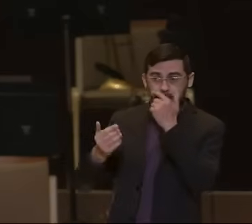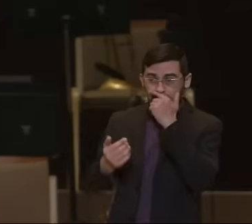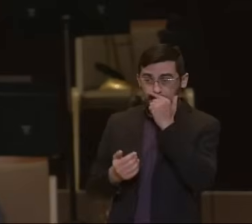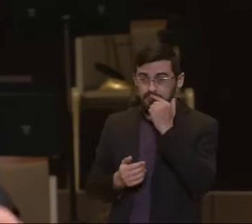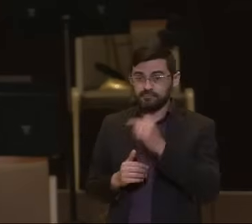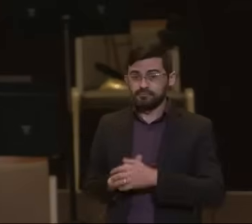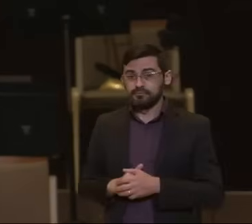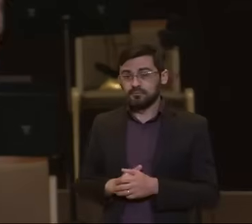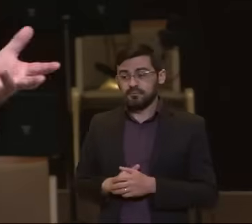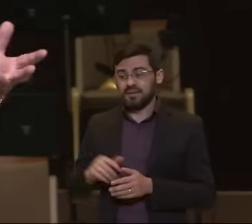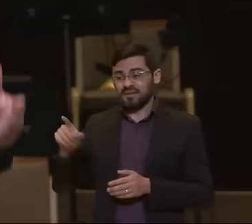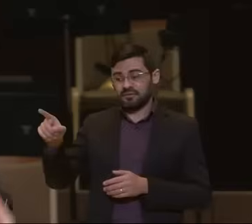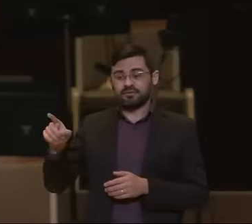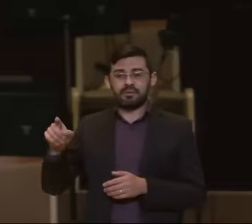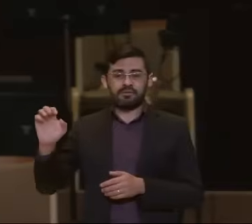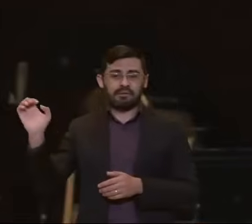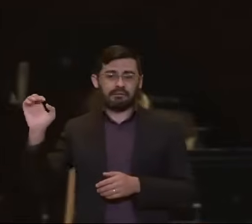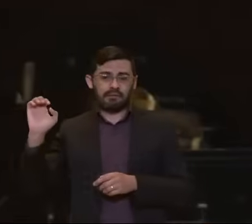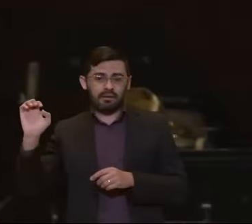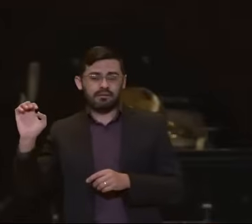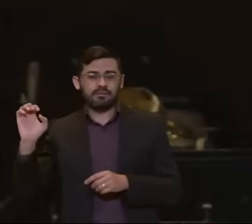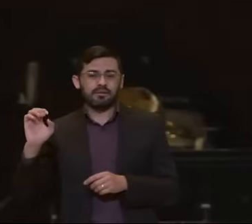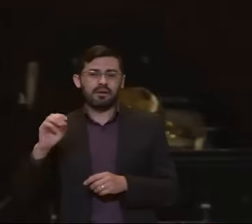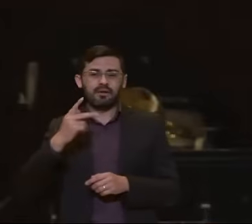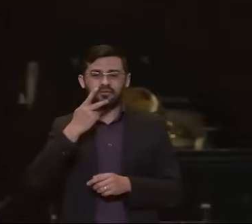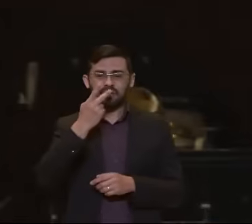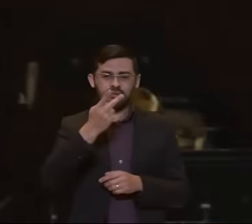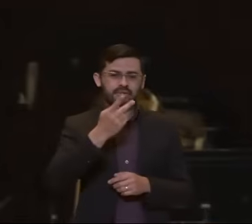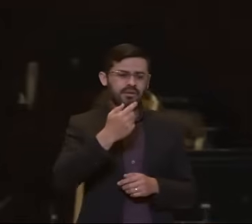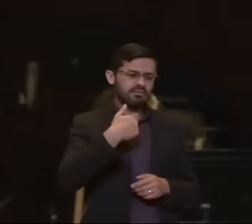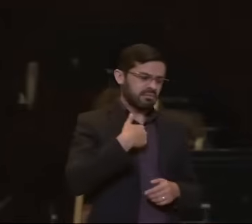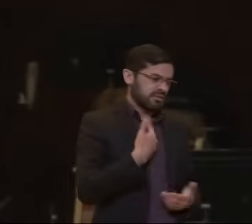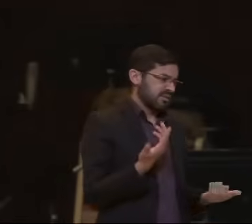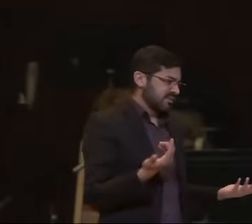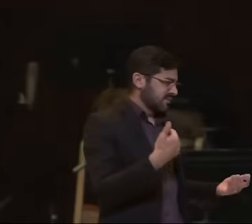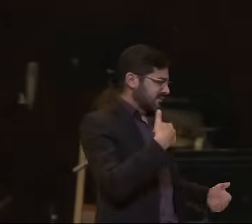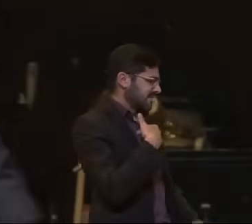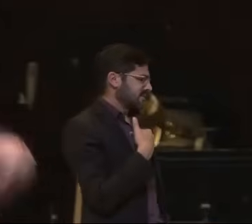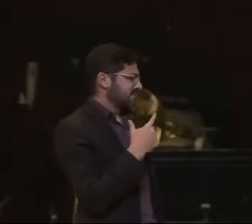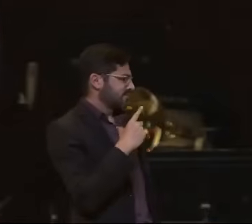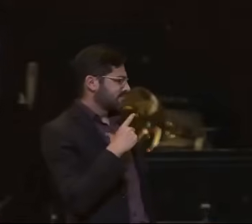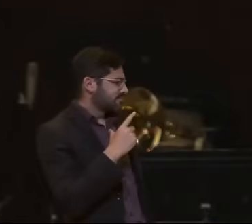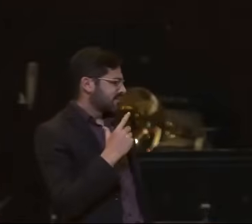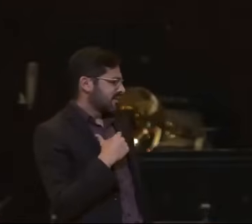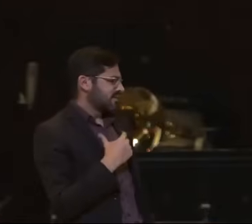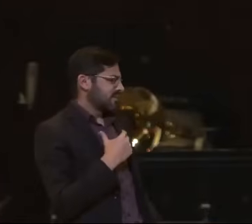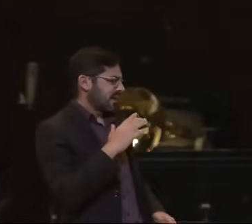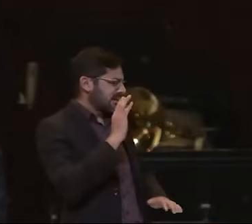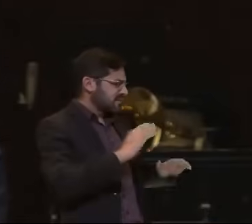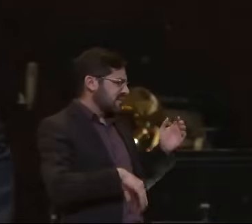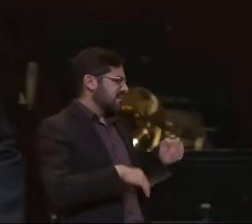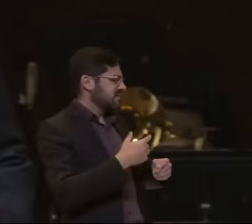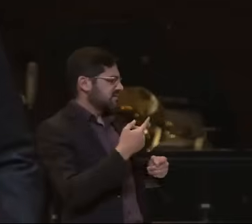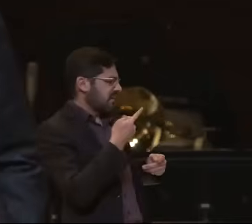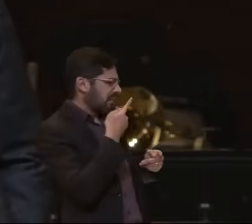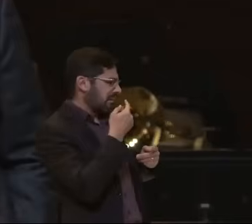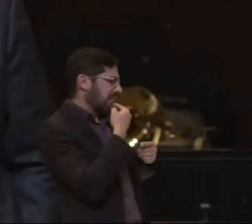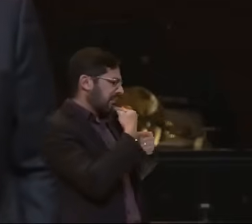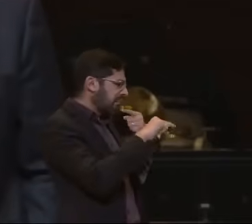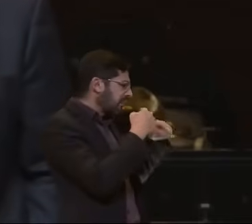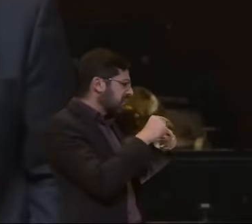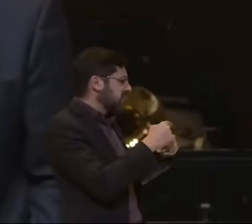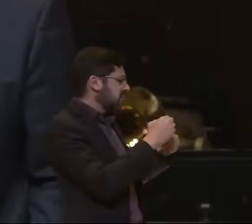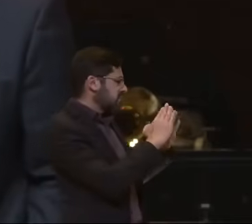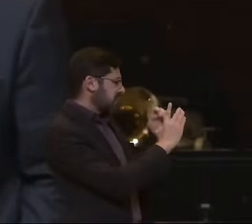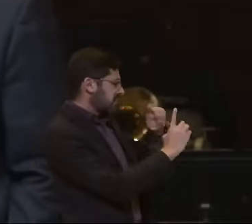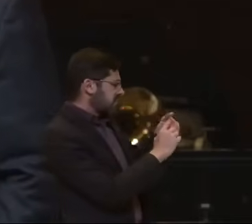que se dizia gay e dizia assim, ele disse para mim: olha, eu tenho uma grande crítica à igreja,